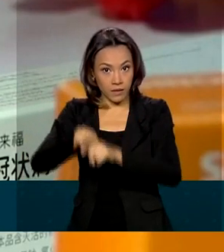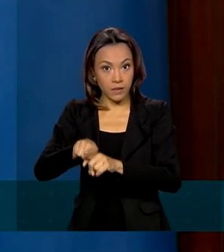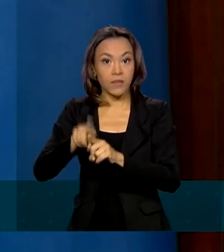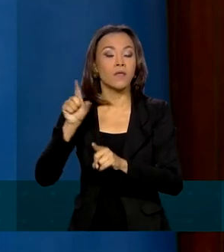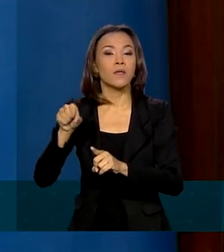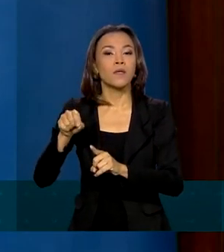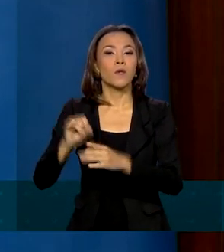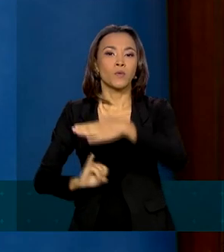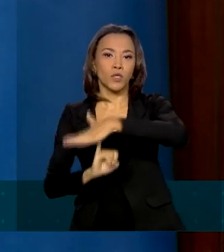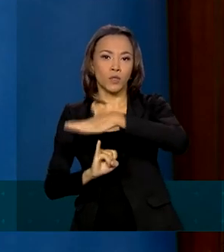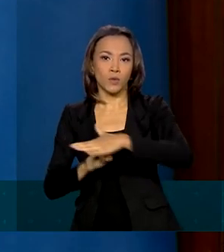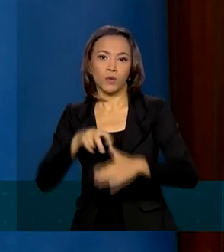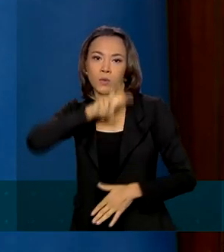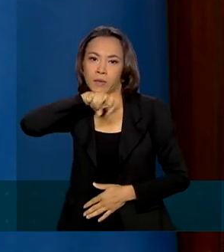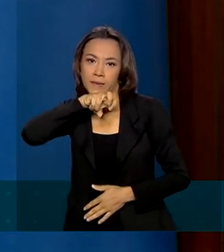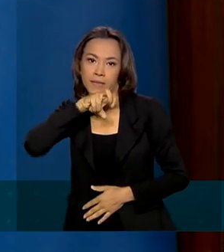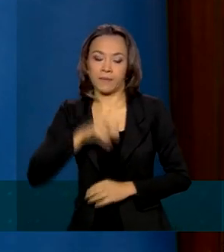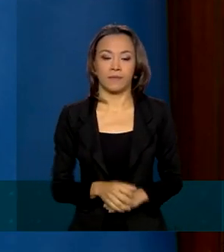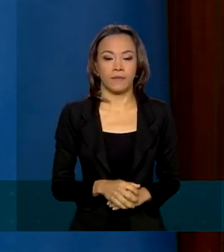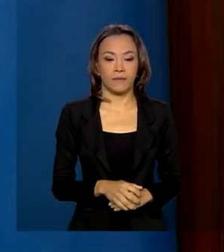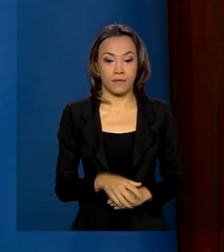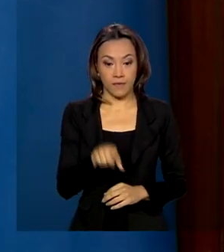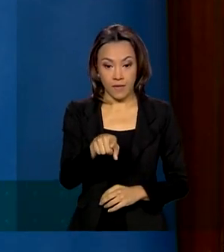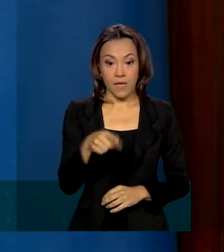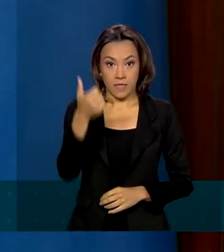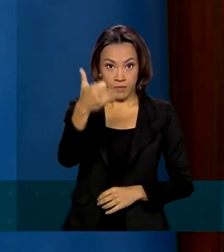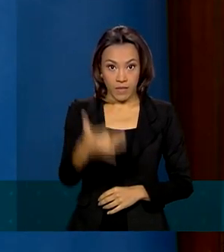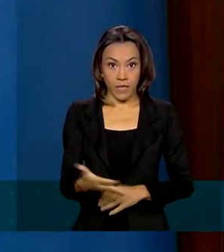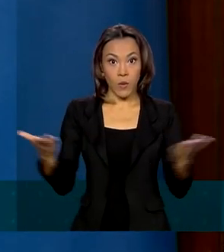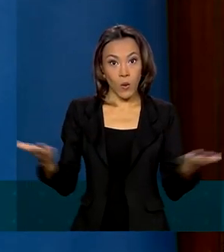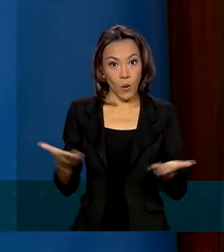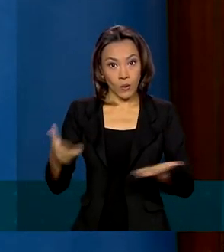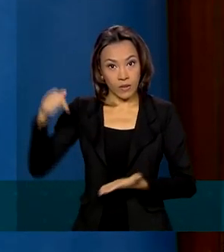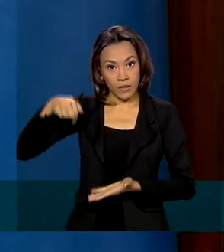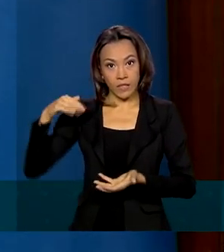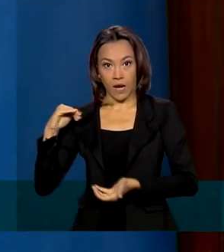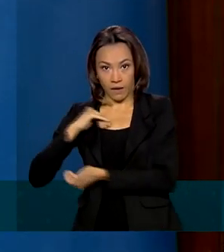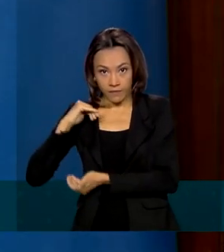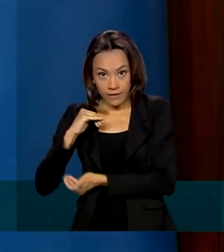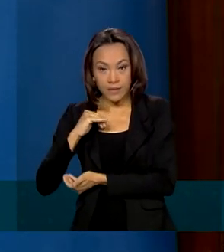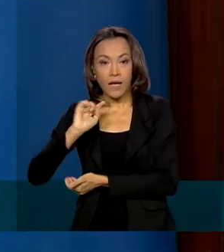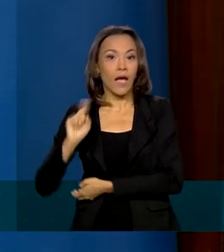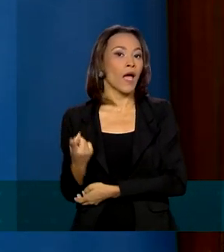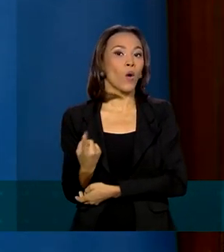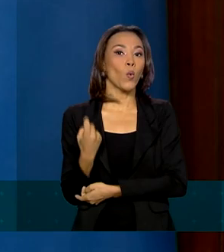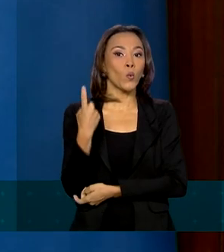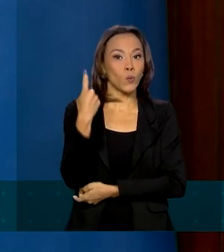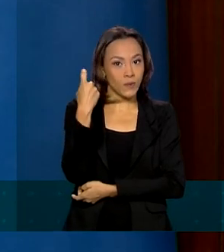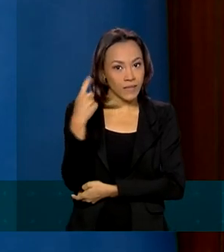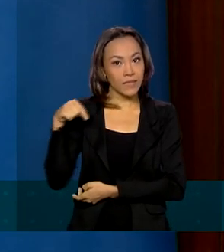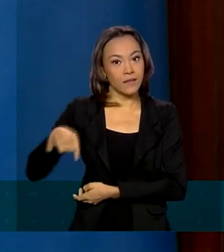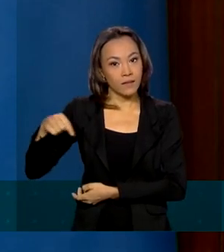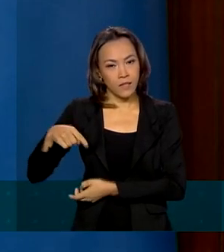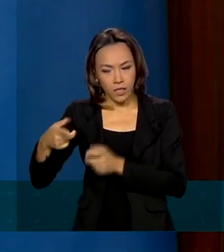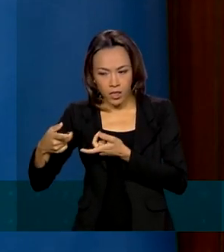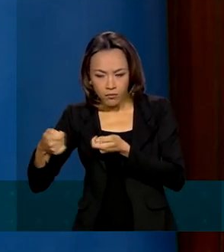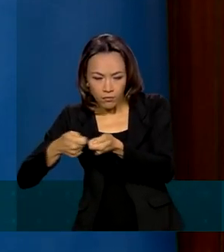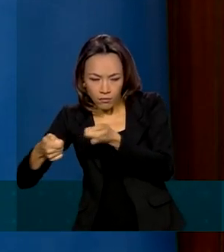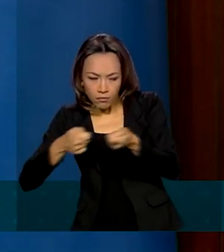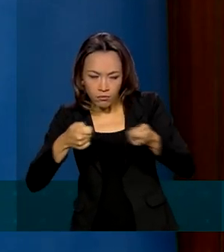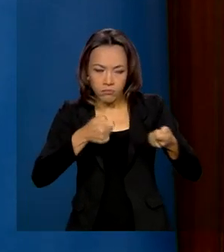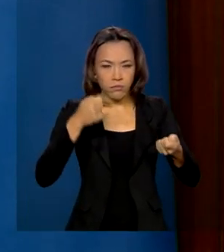Butantan. A Anvisa é hoje a única agência reguladora do mundo a